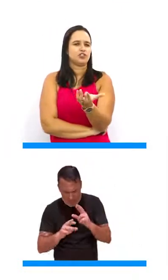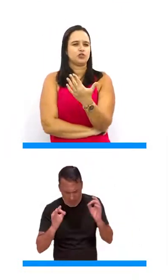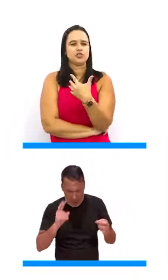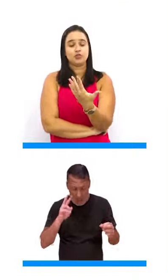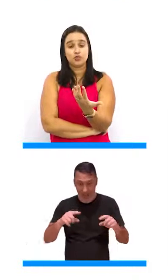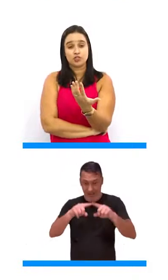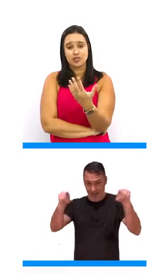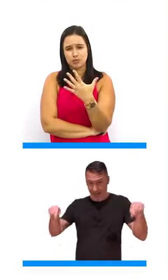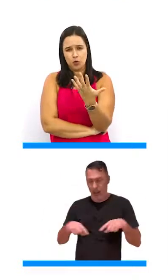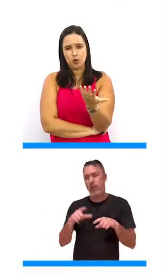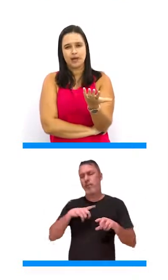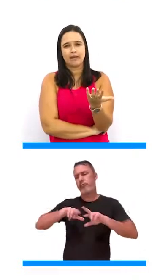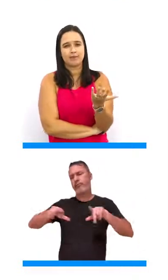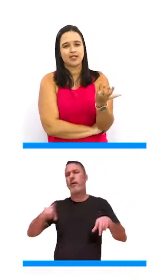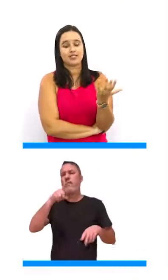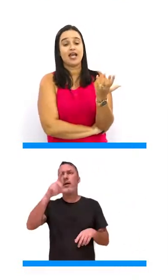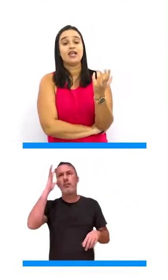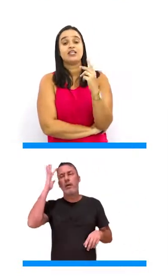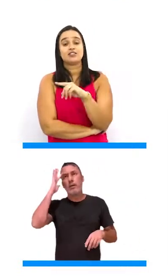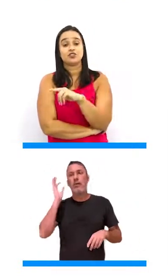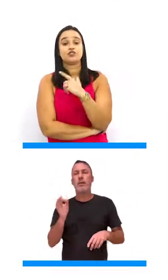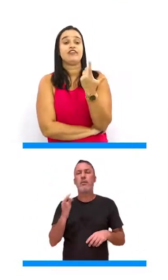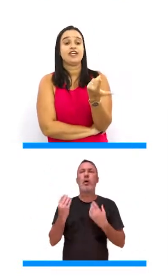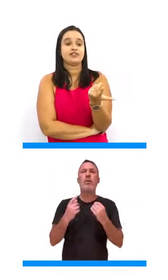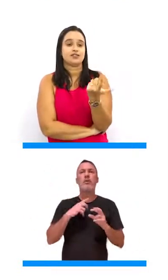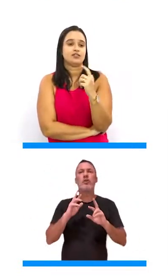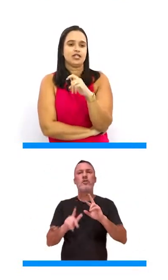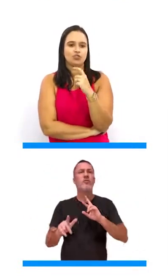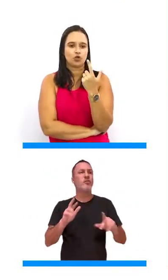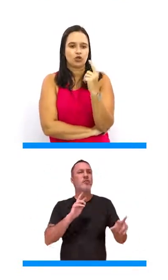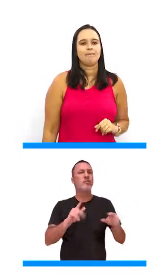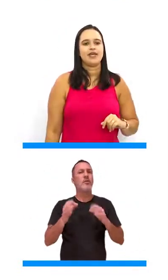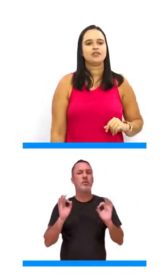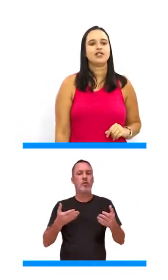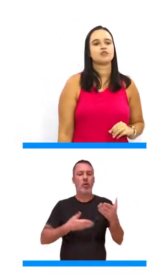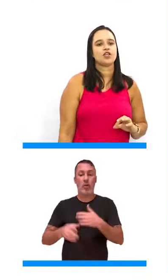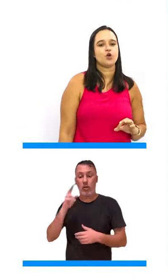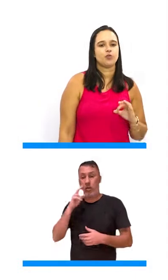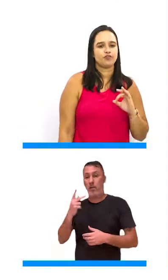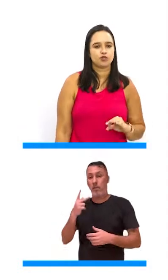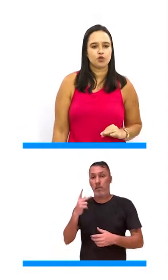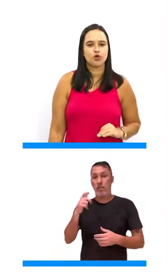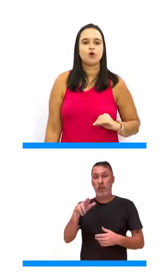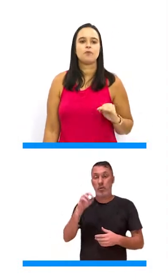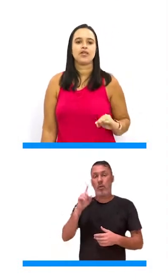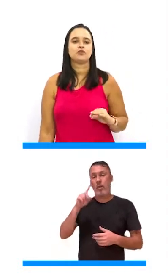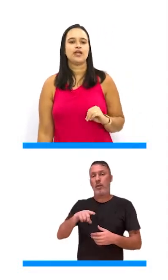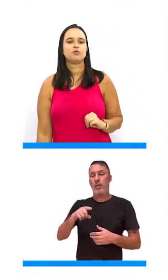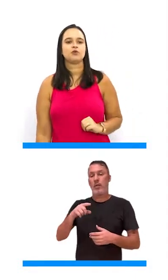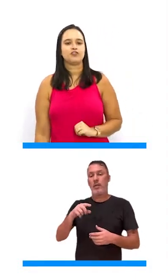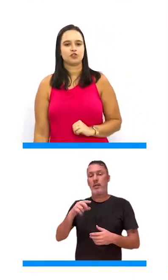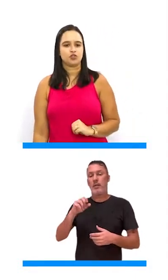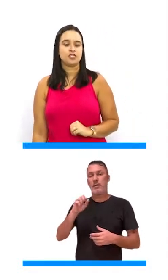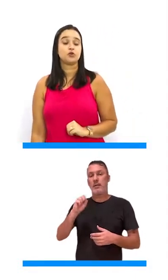fala, a gente usa muito isso, mas a gente pouco para pensar que existe diferença na troca. Pedro era um senhor professor ou Pedro